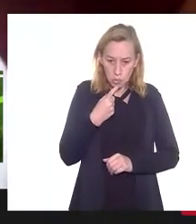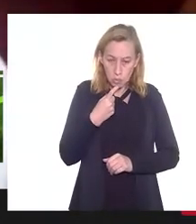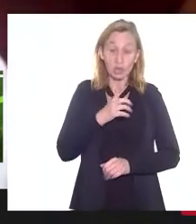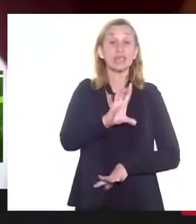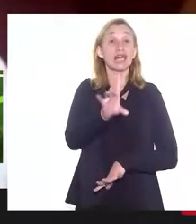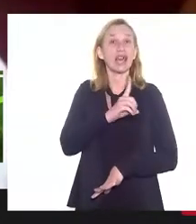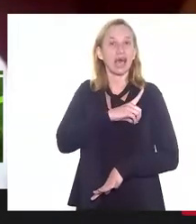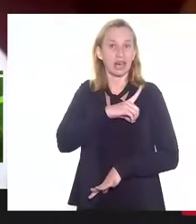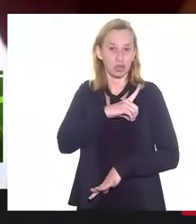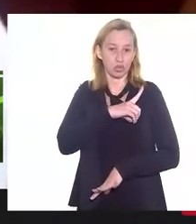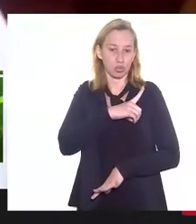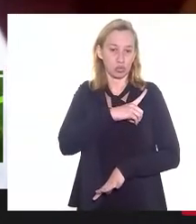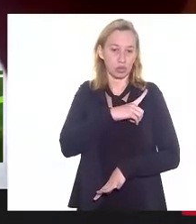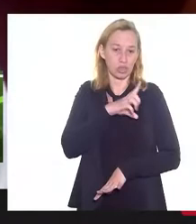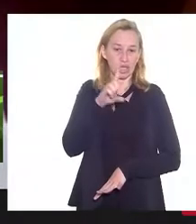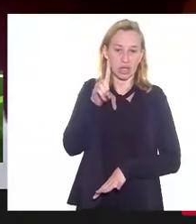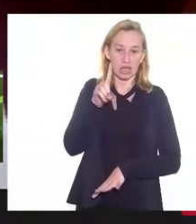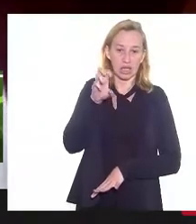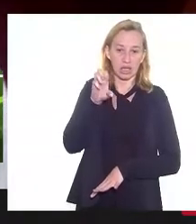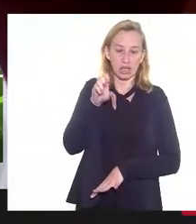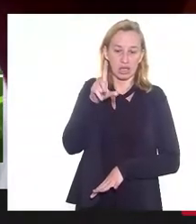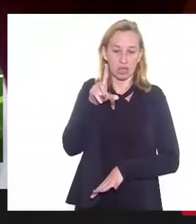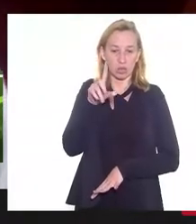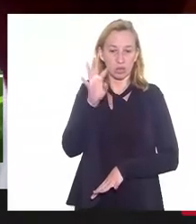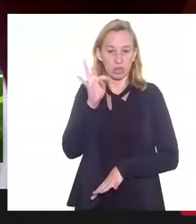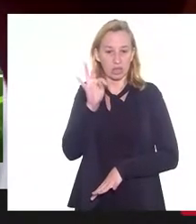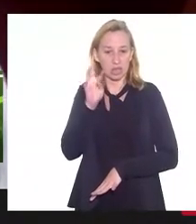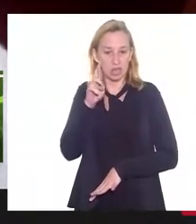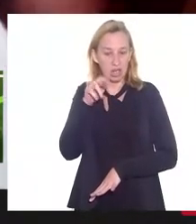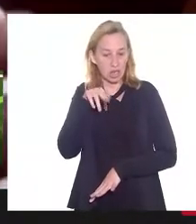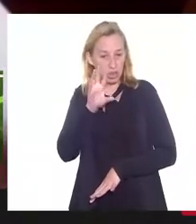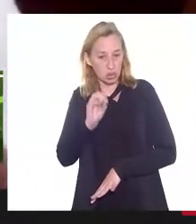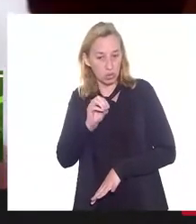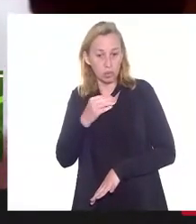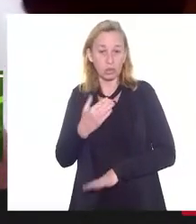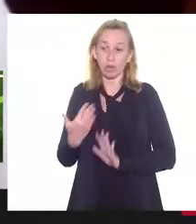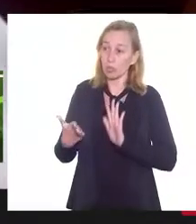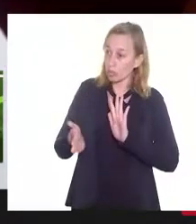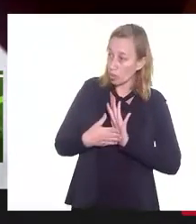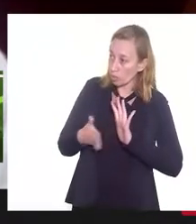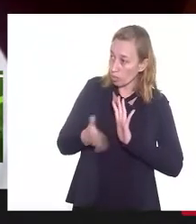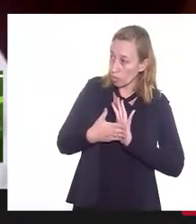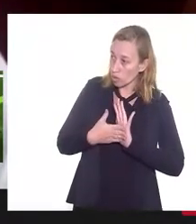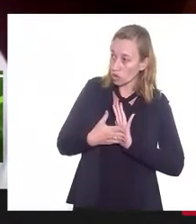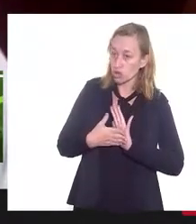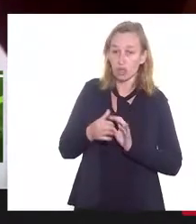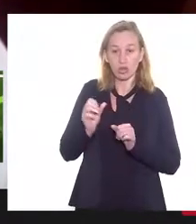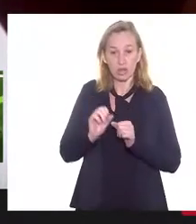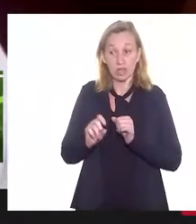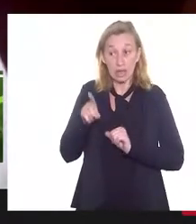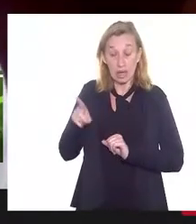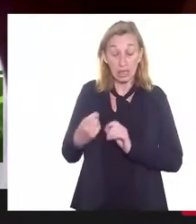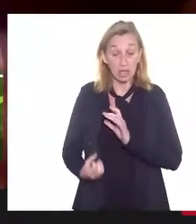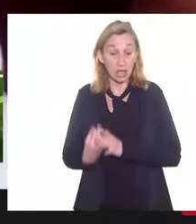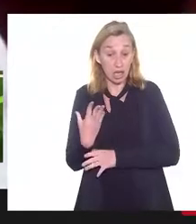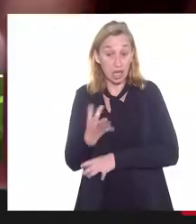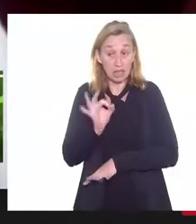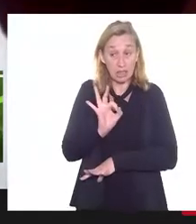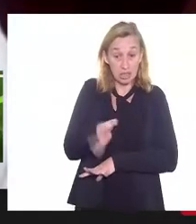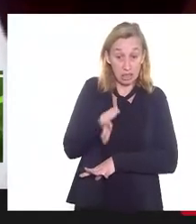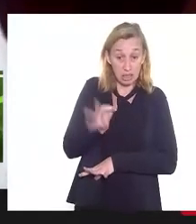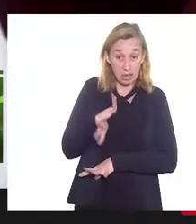o delegado Beltrame e propus que ele criasse, de